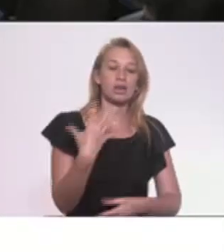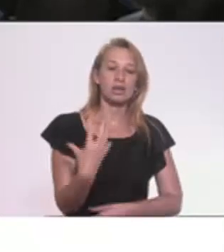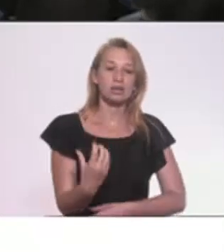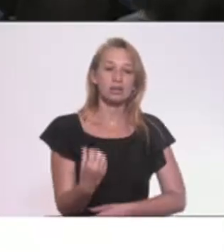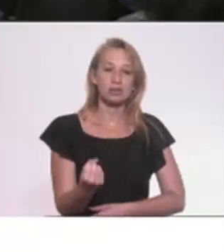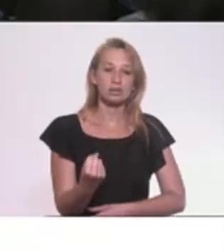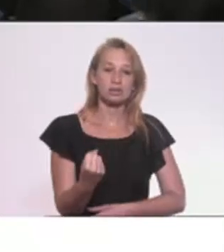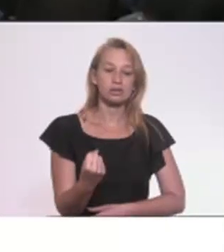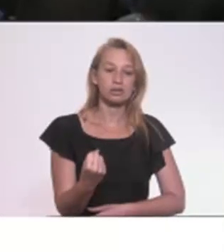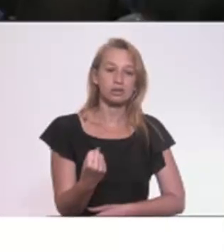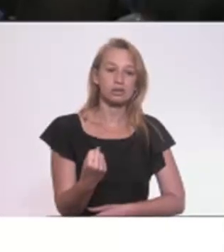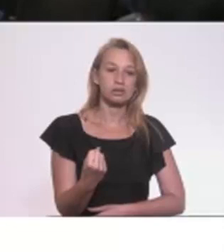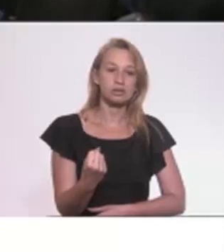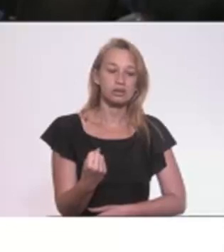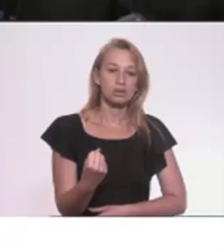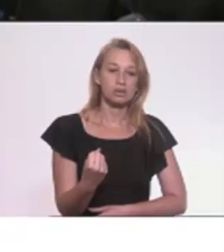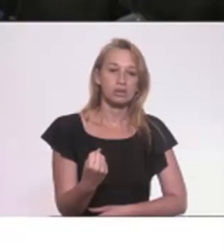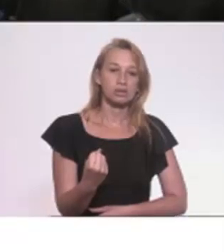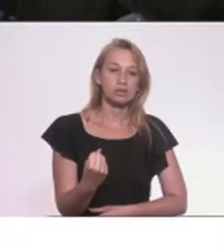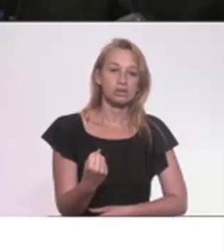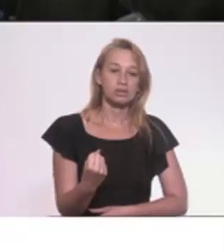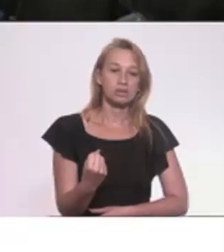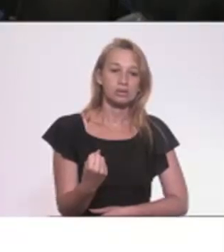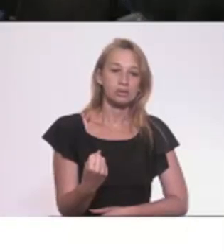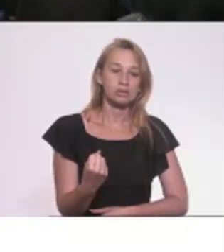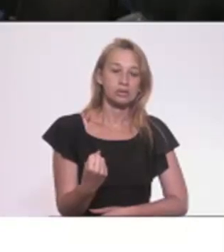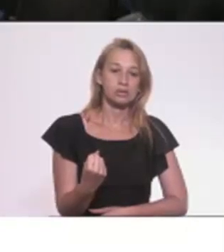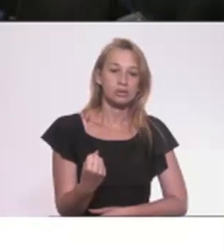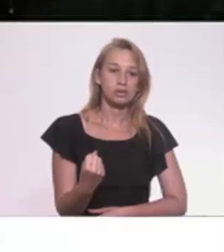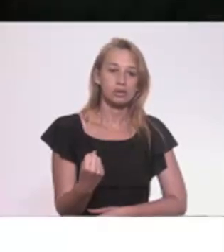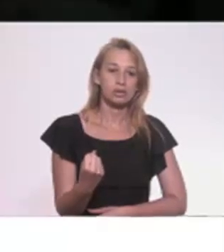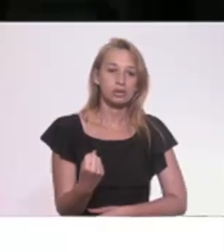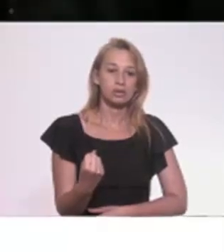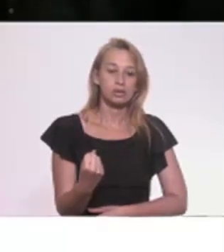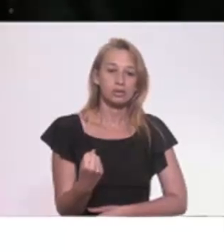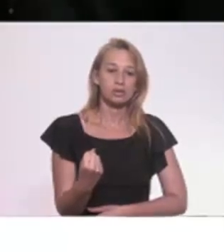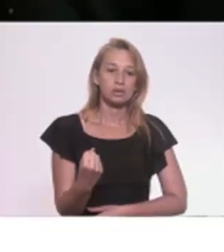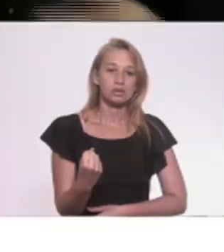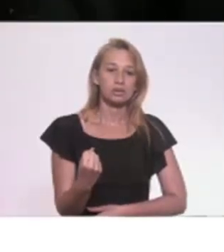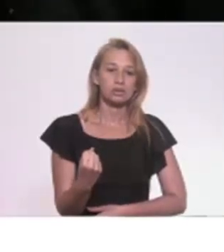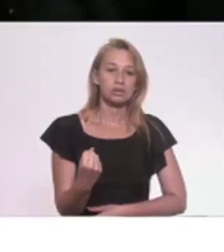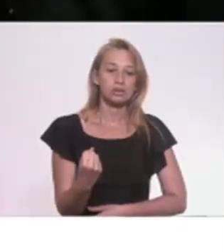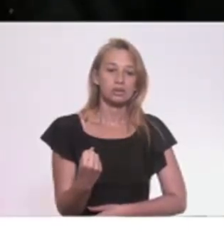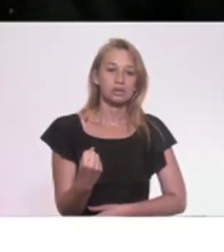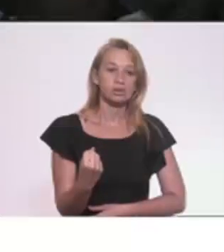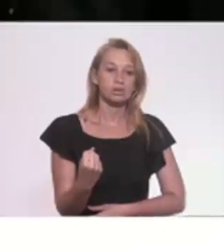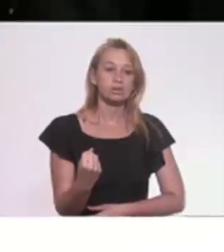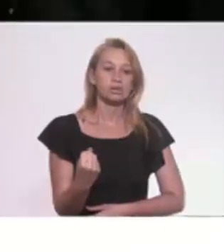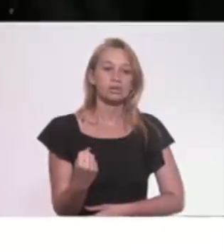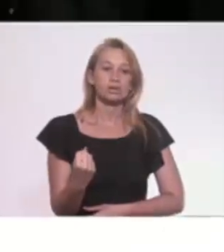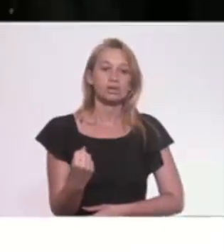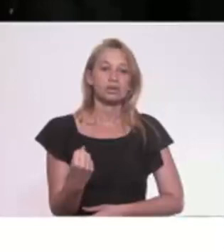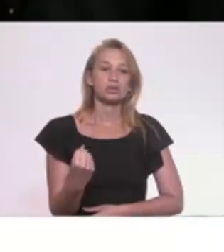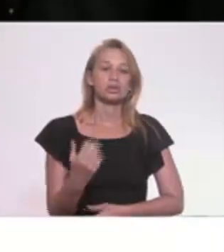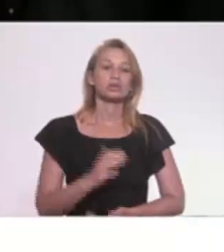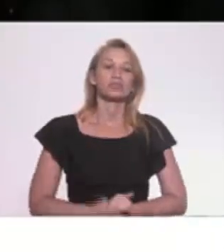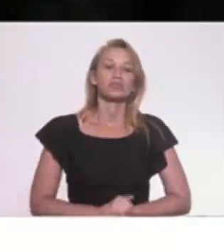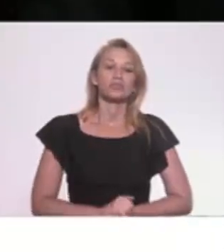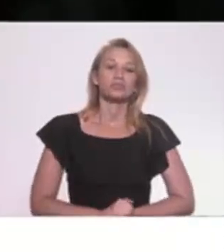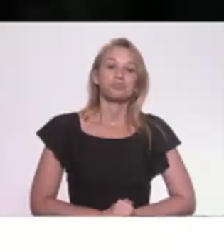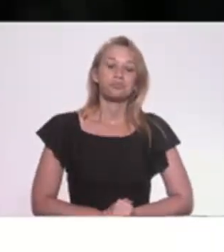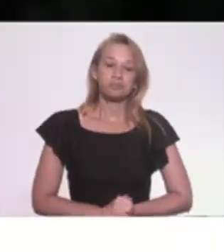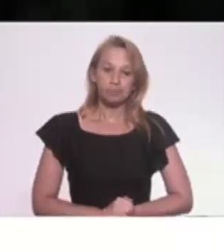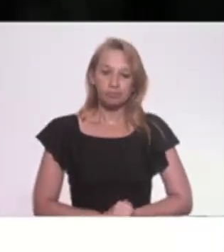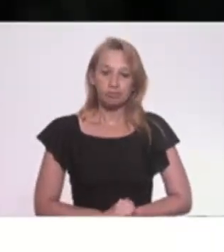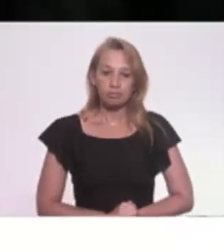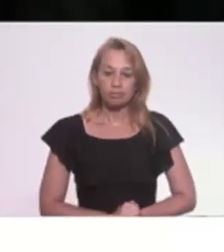Favorável, com Ressalvas. as minhas recomendações e